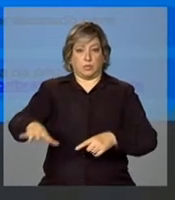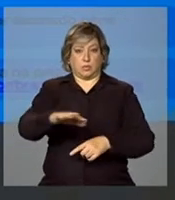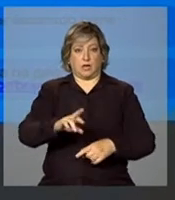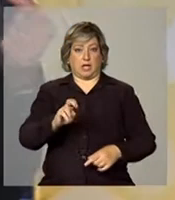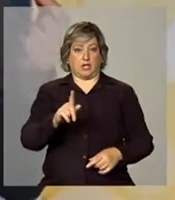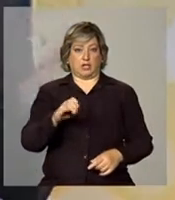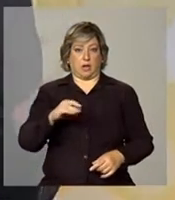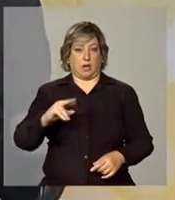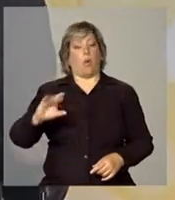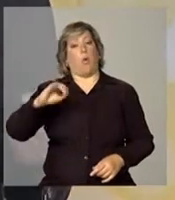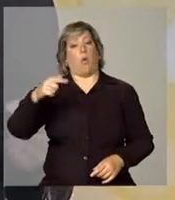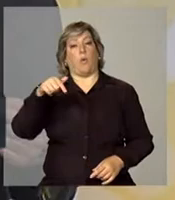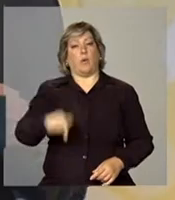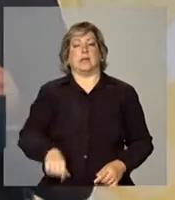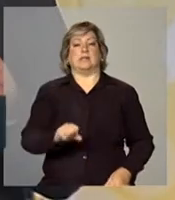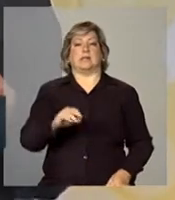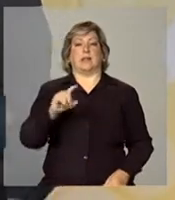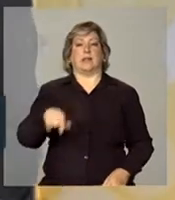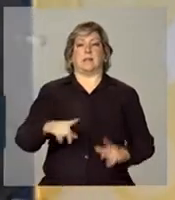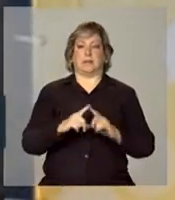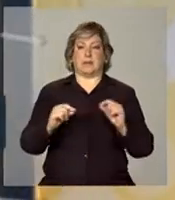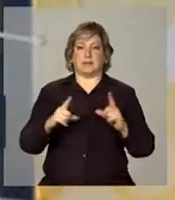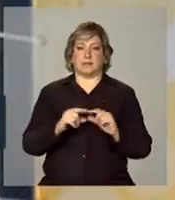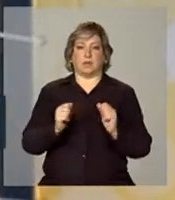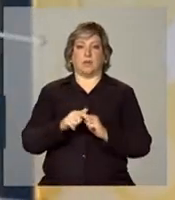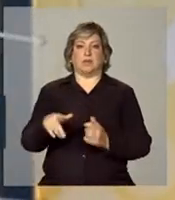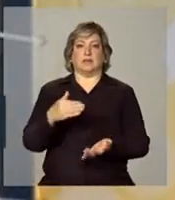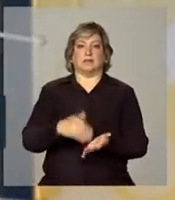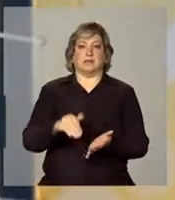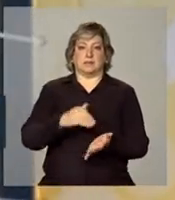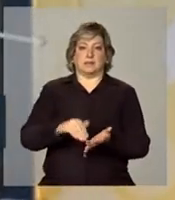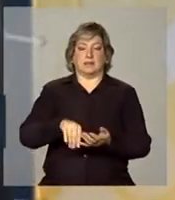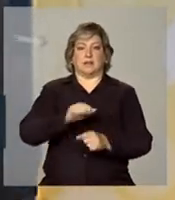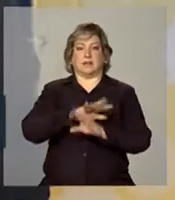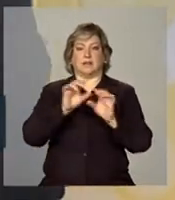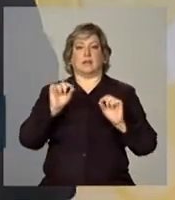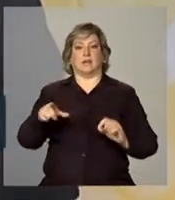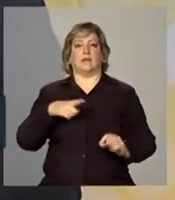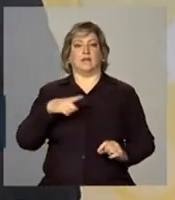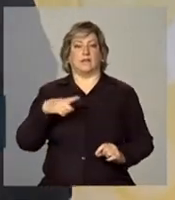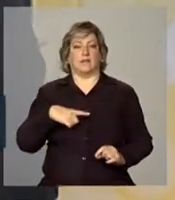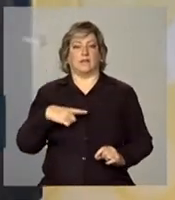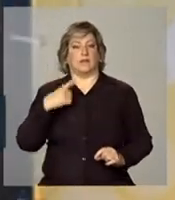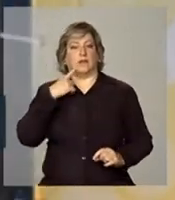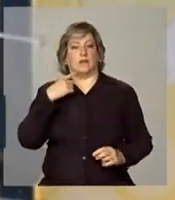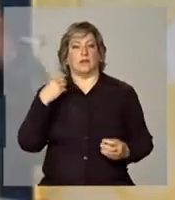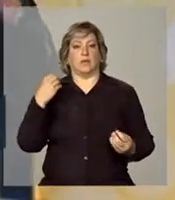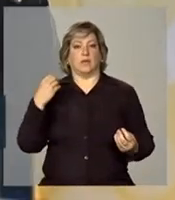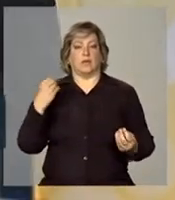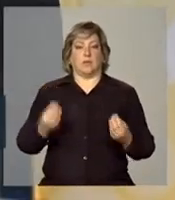da CGU aqui em Brasília, por intermédio da Secretaria de Transparência e Prevenção da Corrupção.